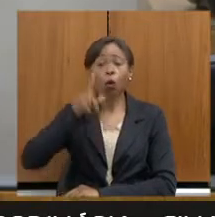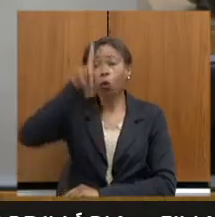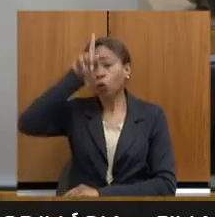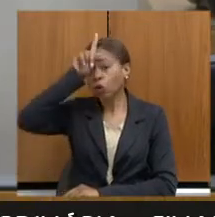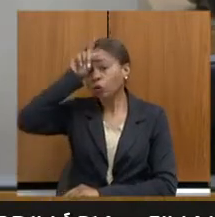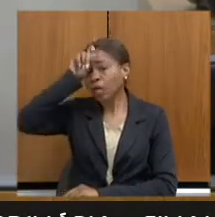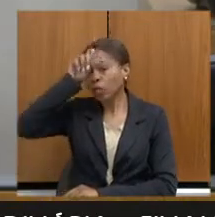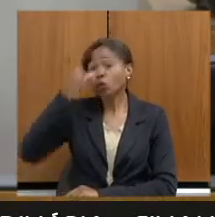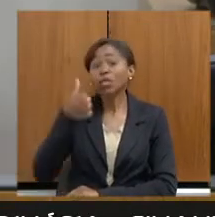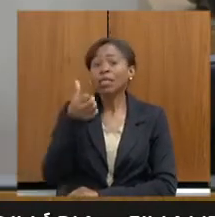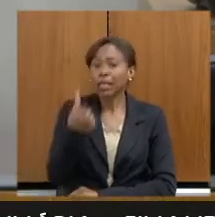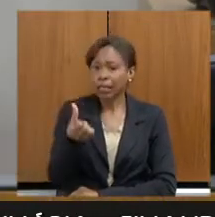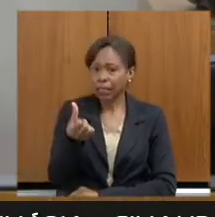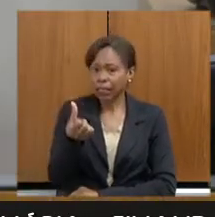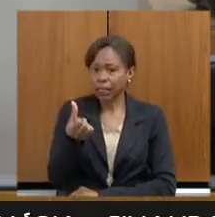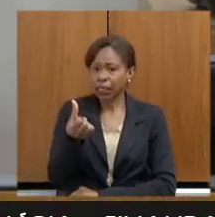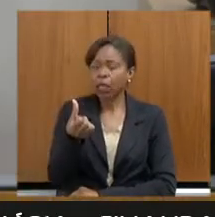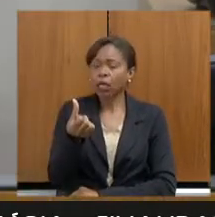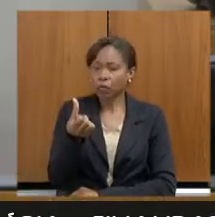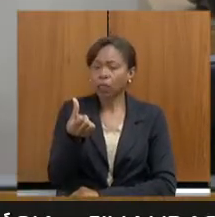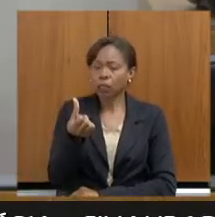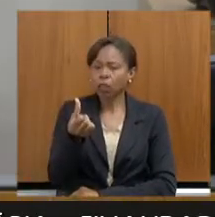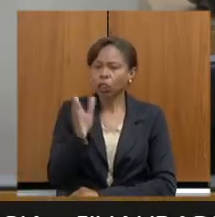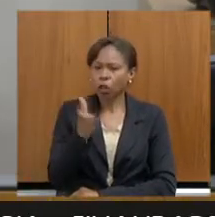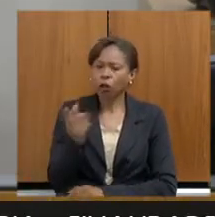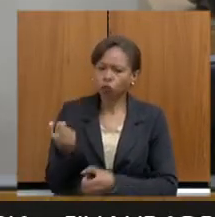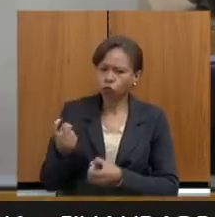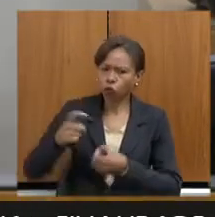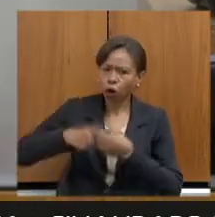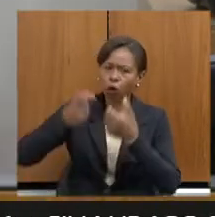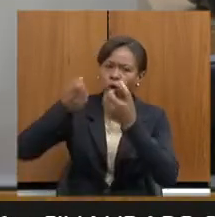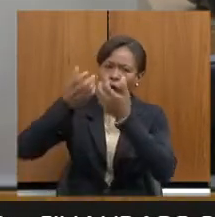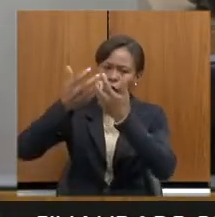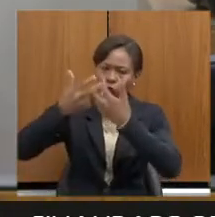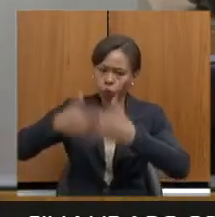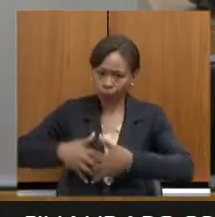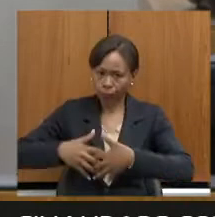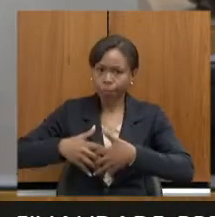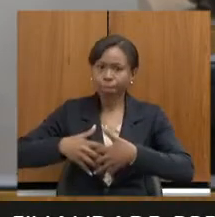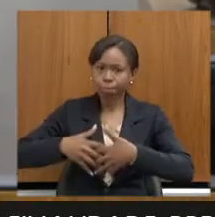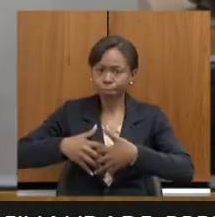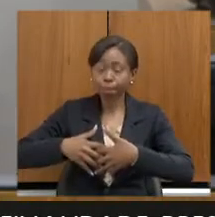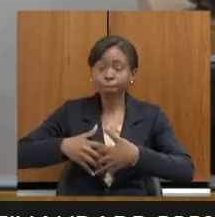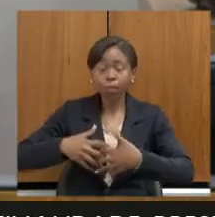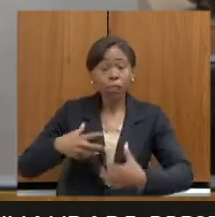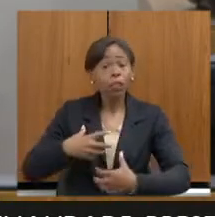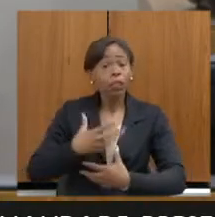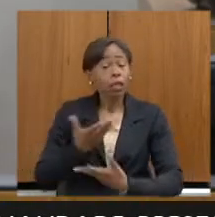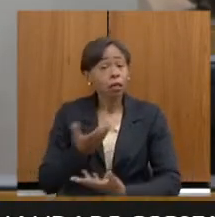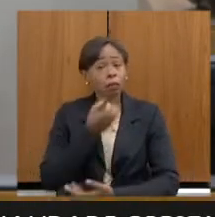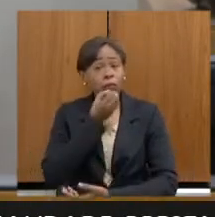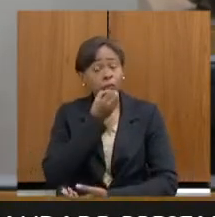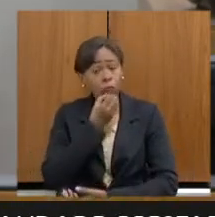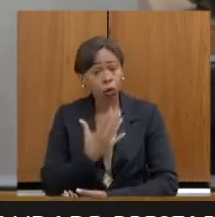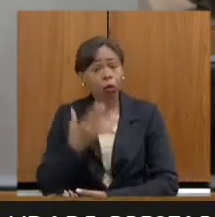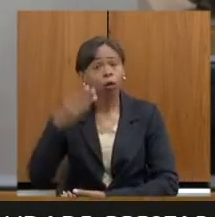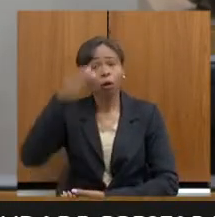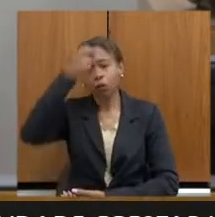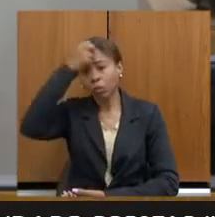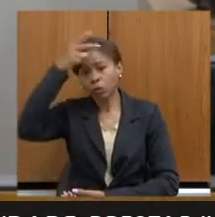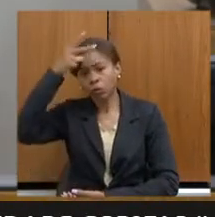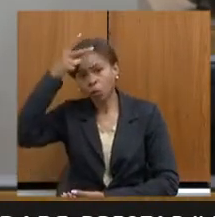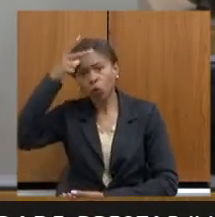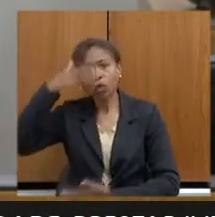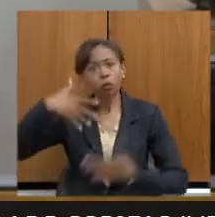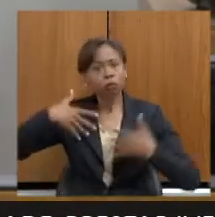sendo retomados gerando aí uma expectativa e um uma satisfação muito grande nos municípios